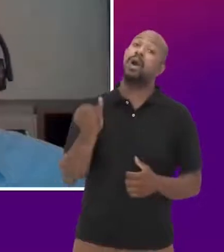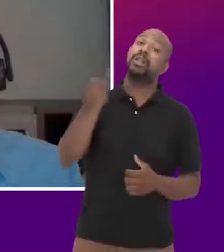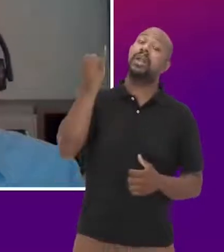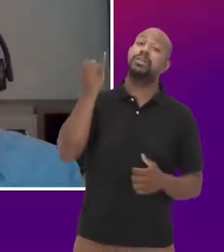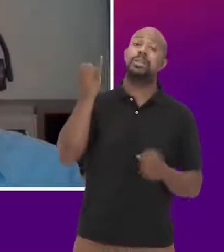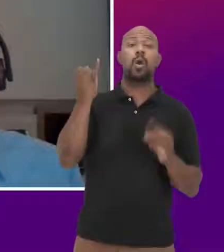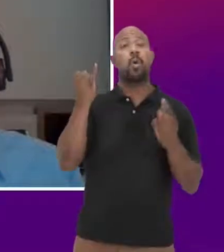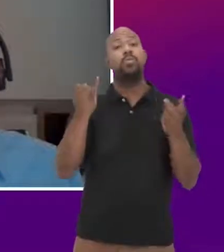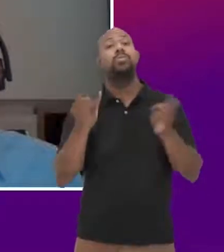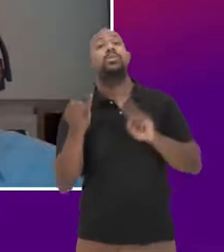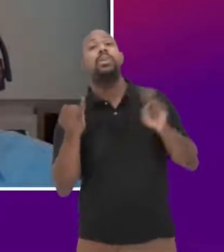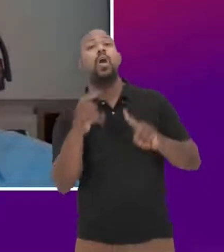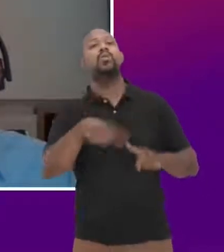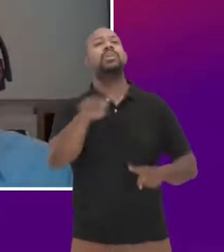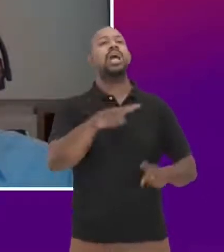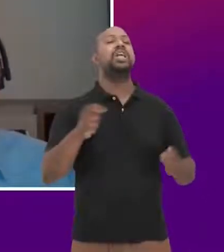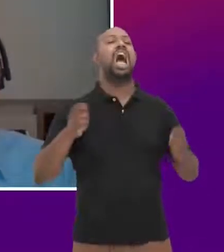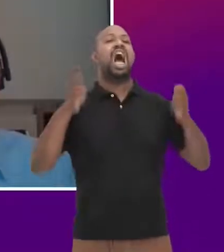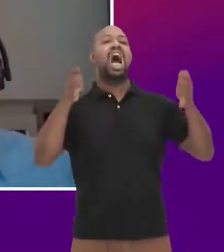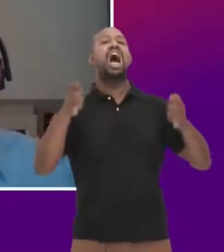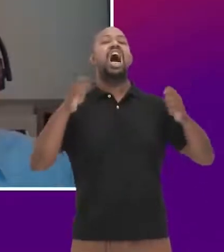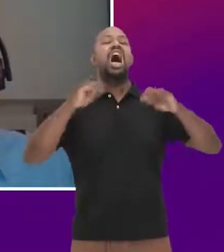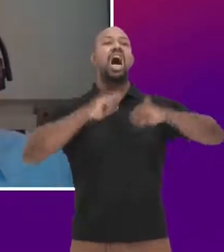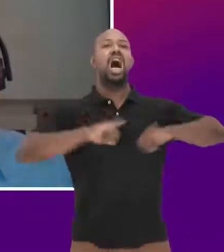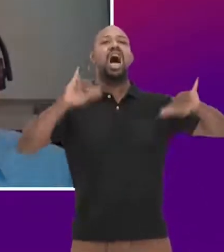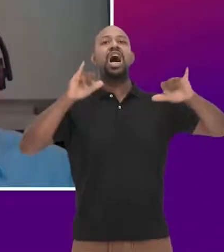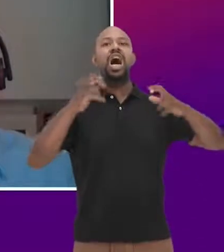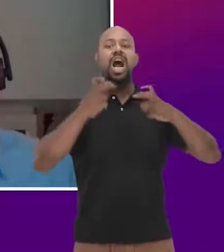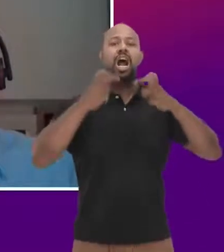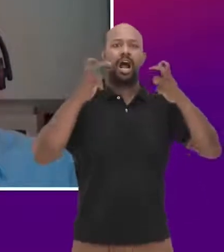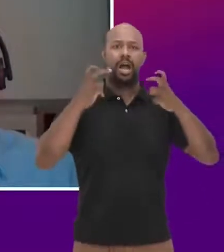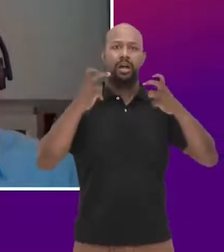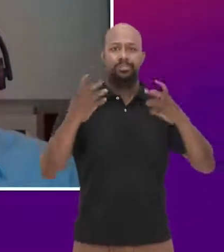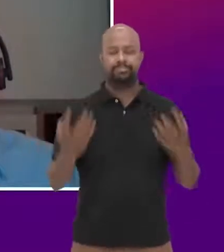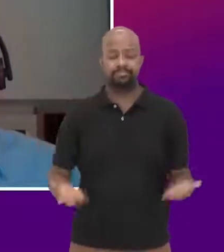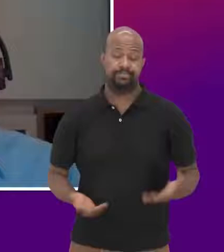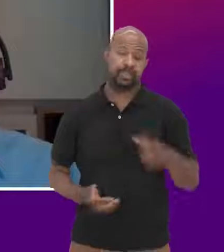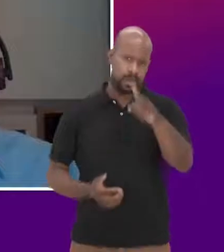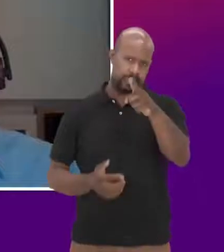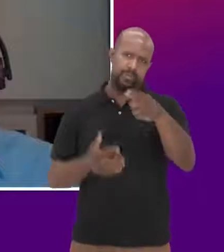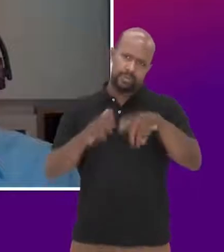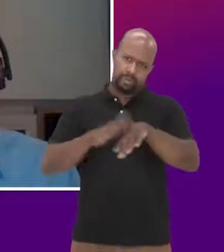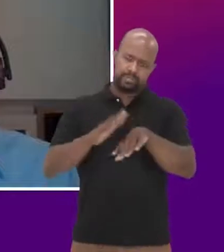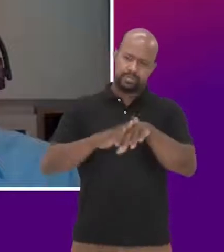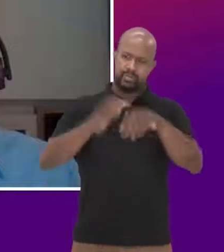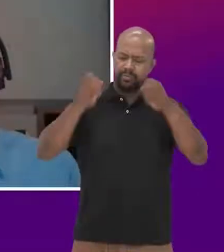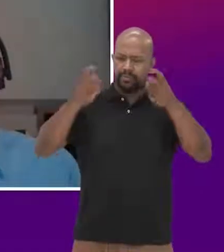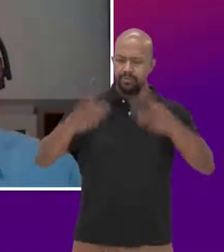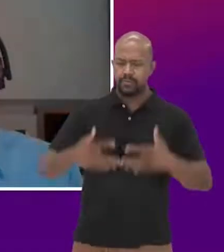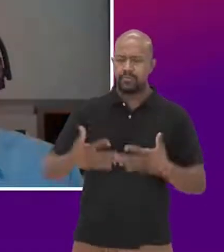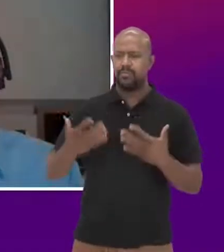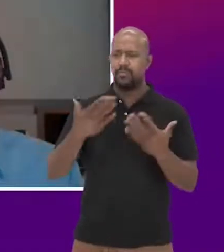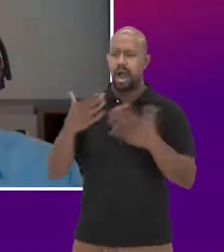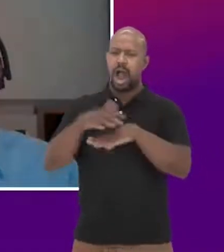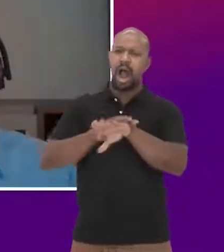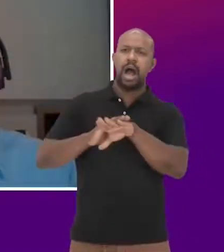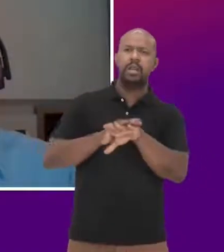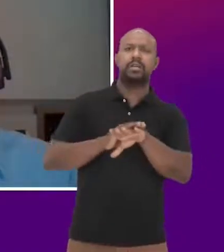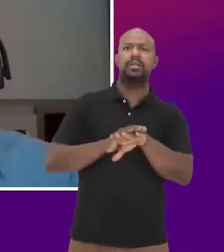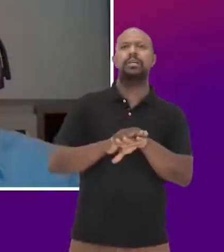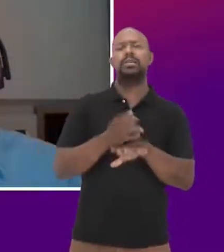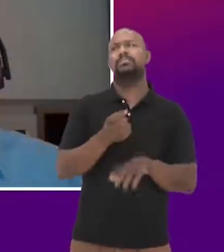não dessas manifestações. Ou seja, quando você fala com um universo